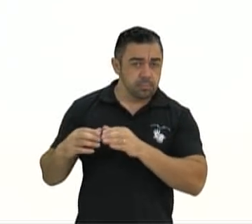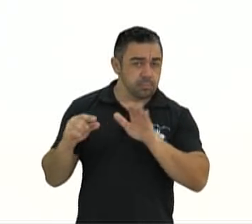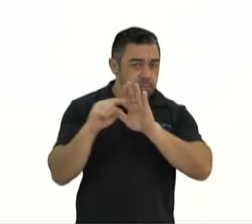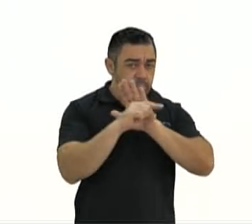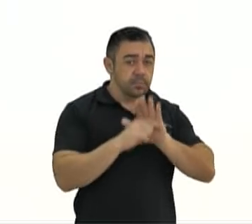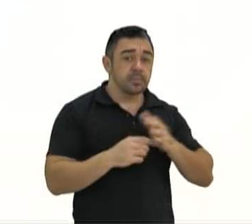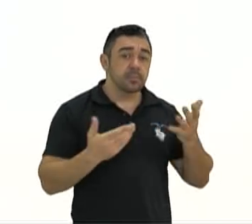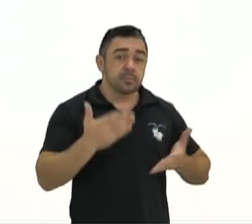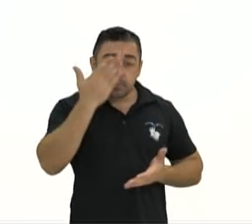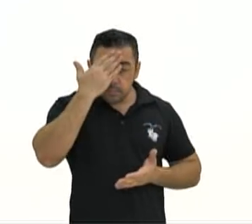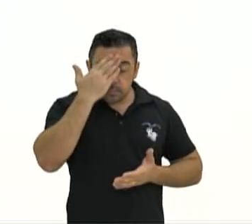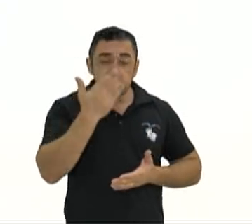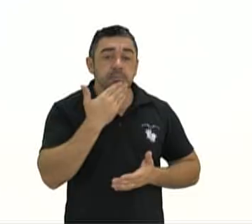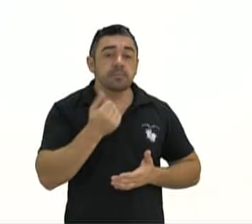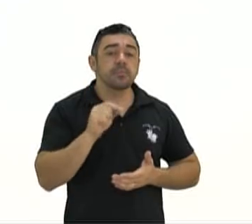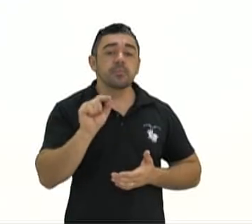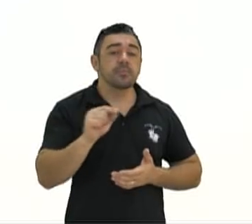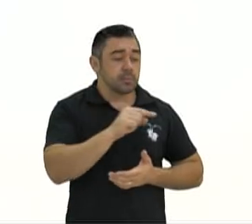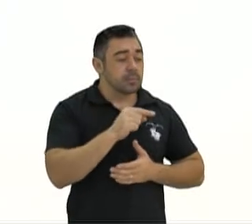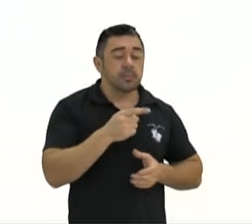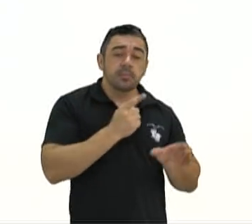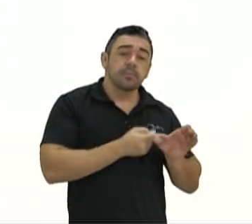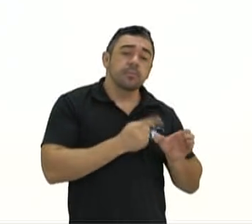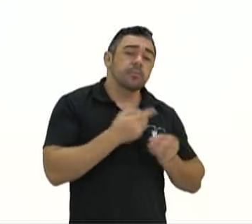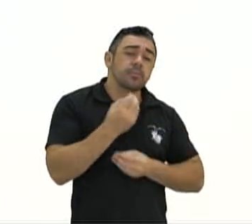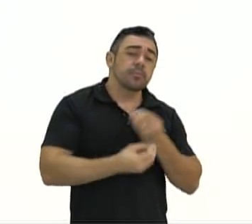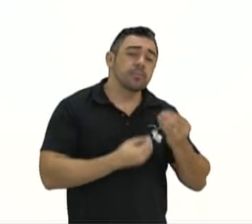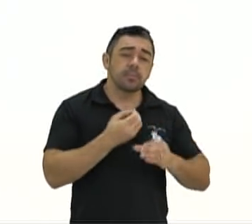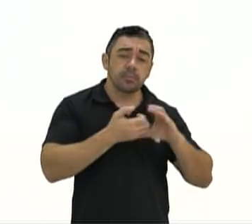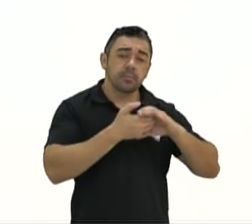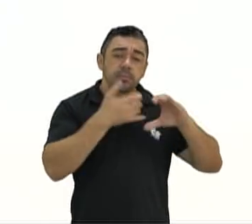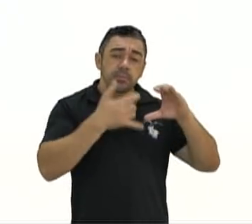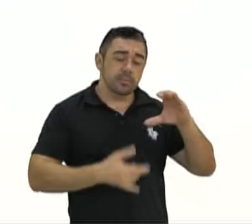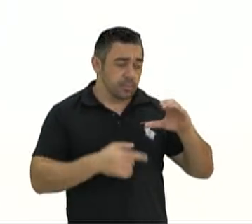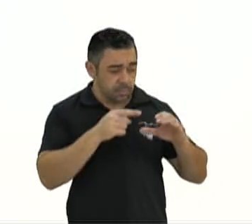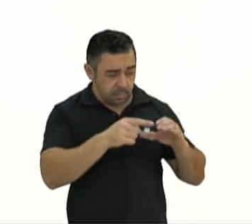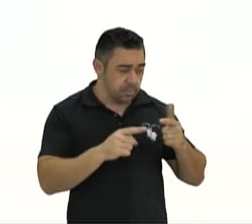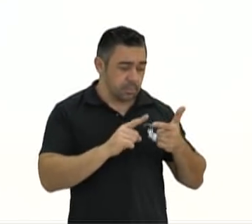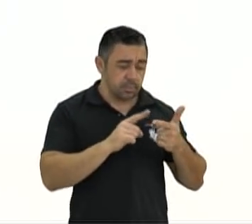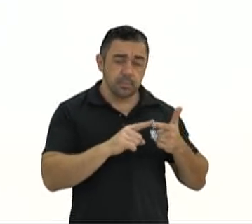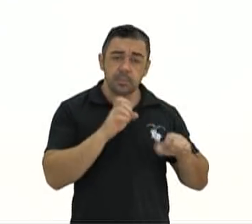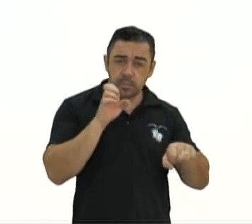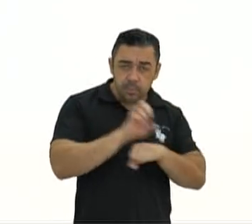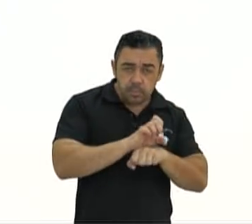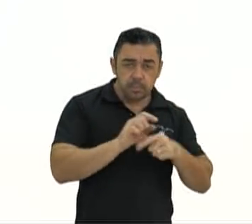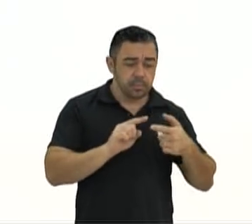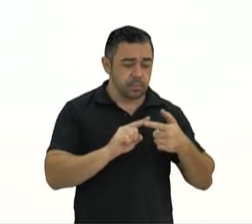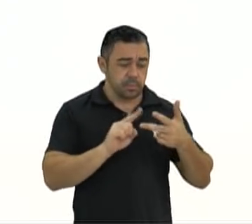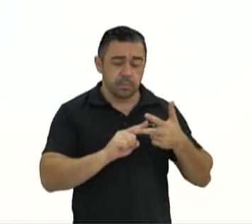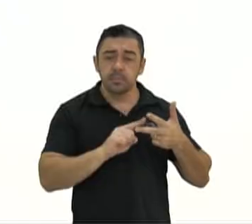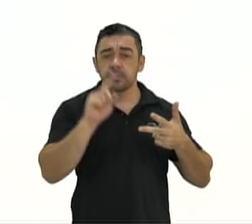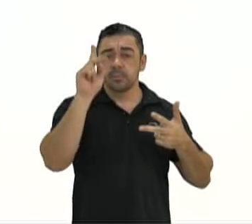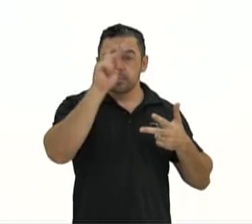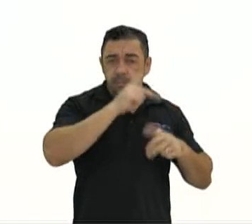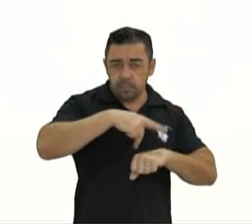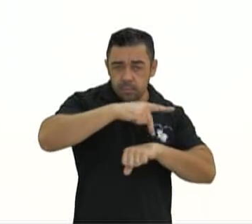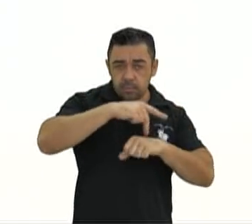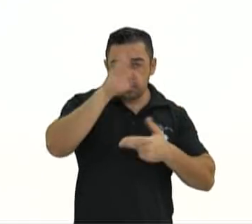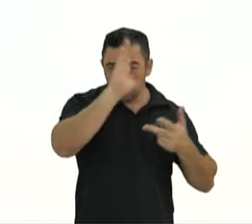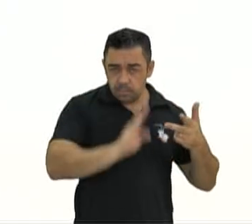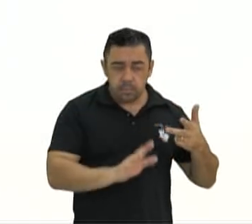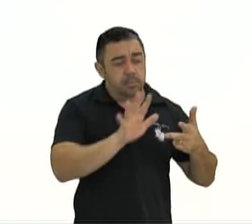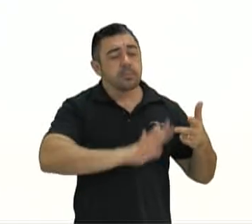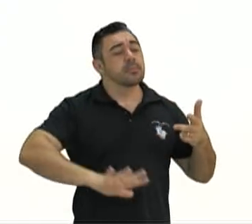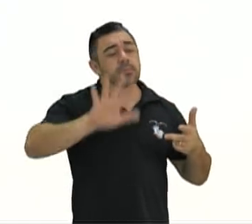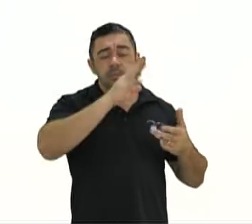querem caracterizar melhor a sua cidade, o seu estado, o seu país. Para quê? Para que no futuro esse país,